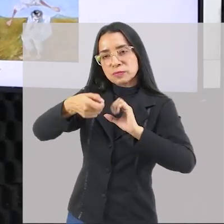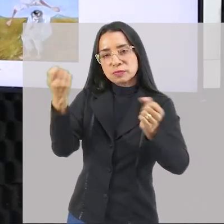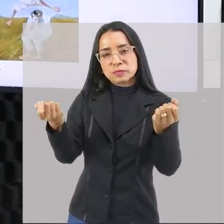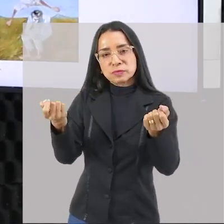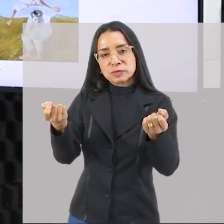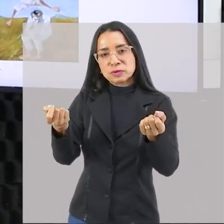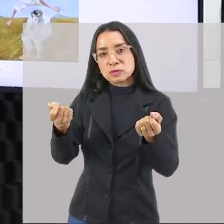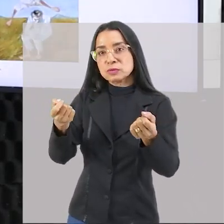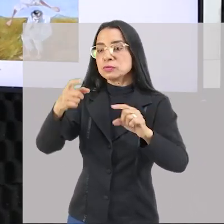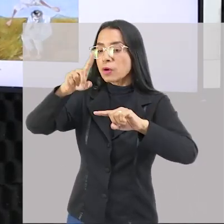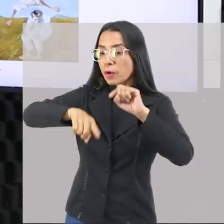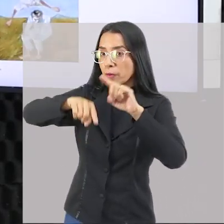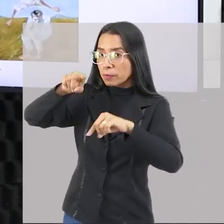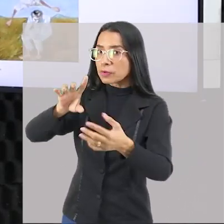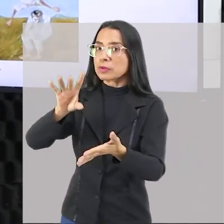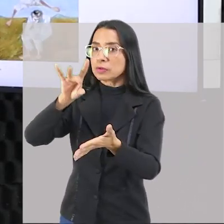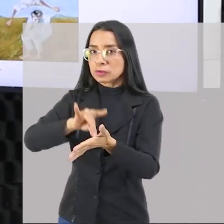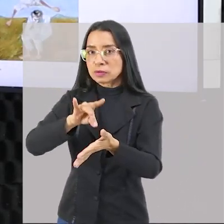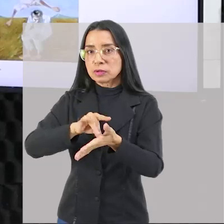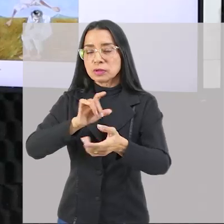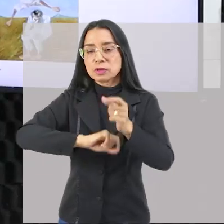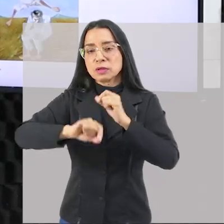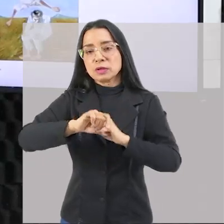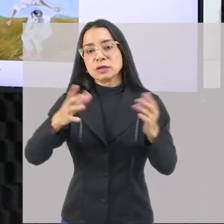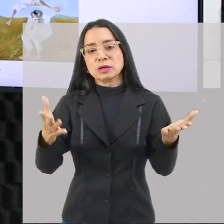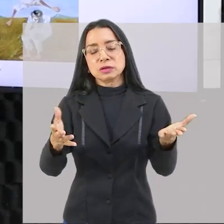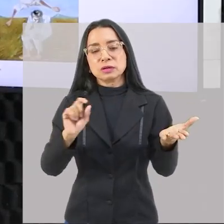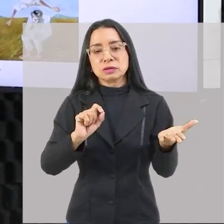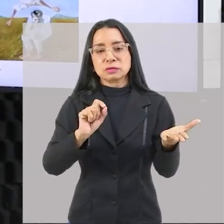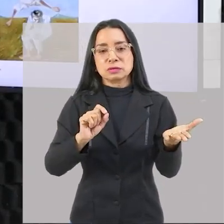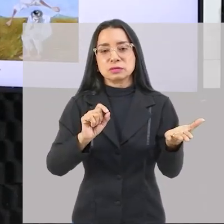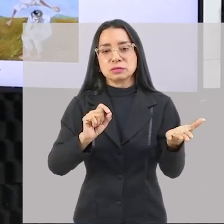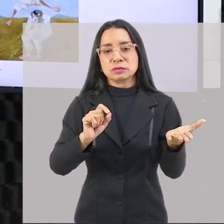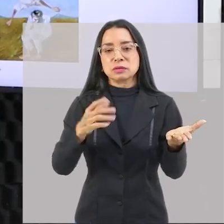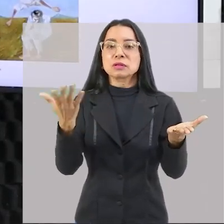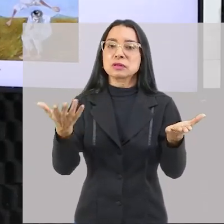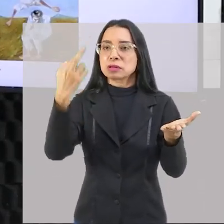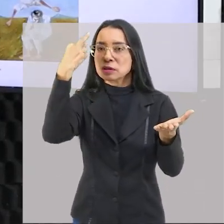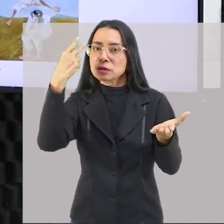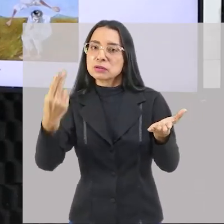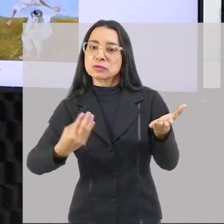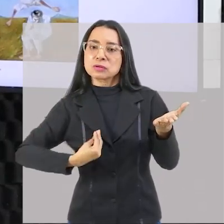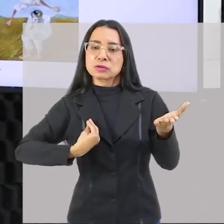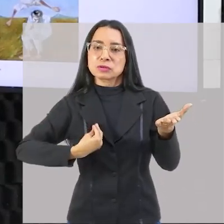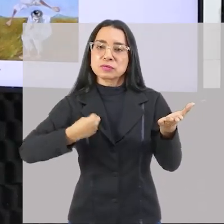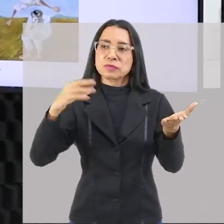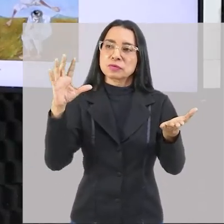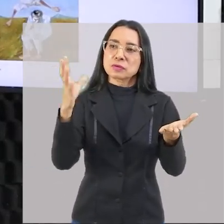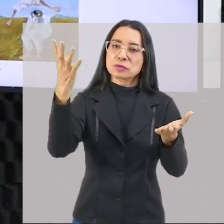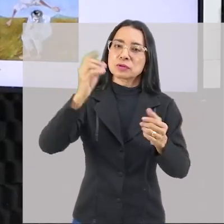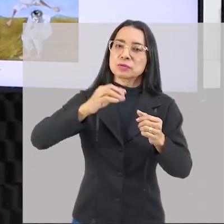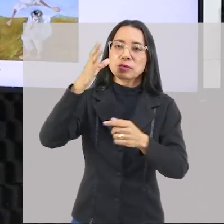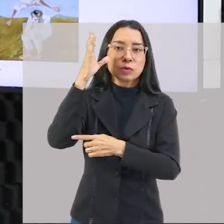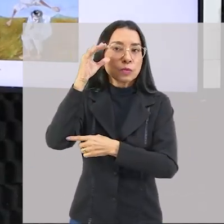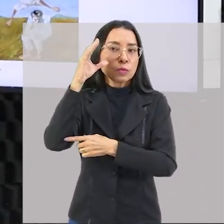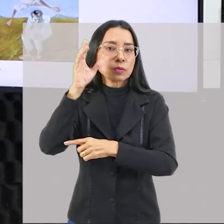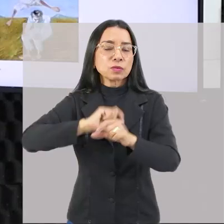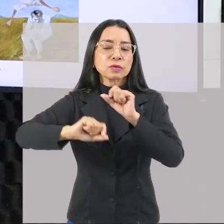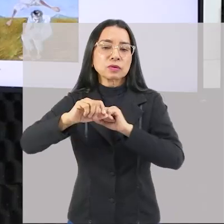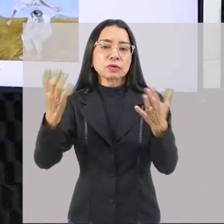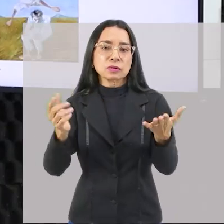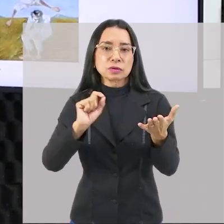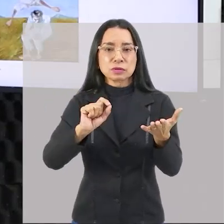reais do ateliê de Portinari. Quer dizer, além da história da vida dele, fatos, curiosidades, foi